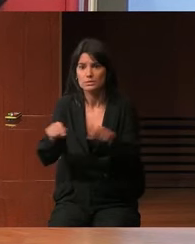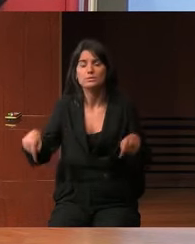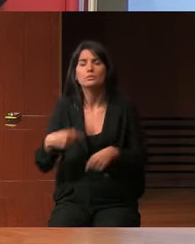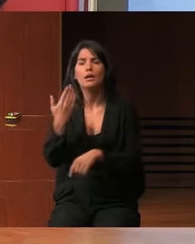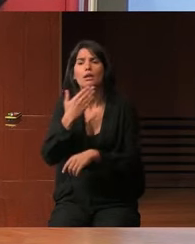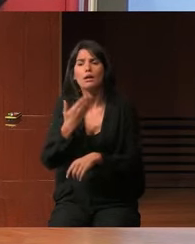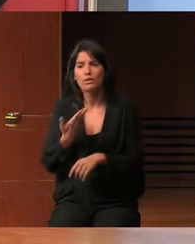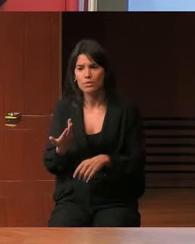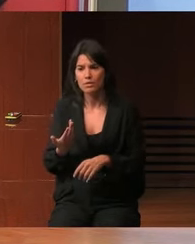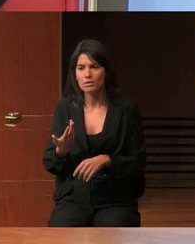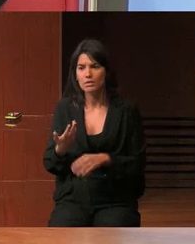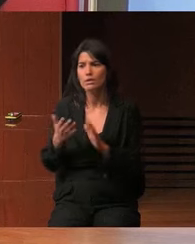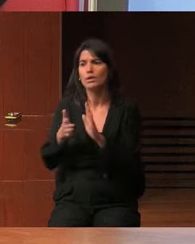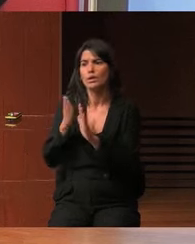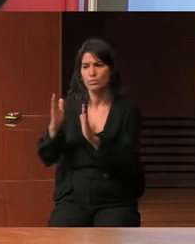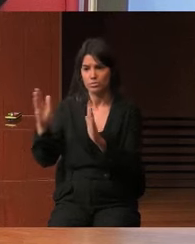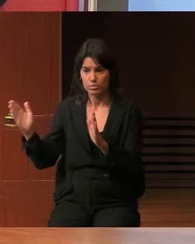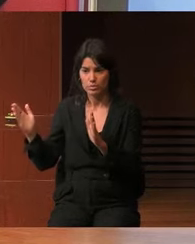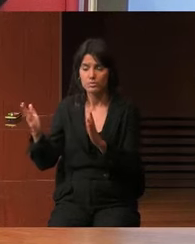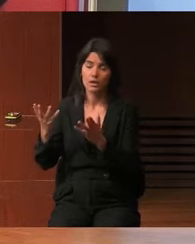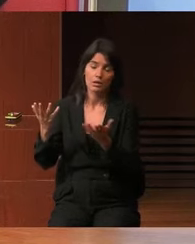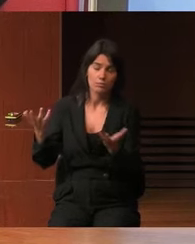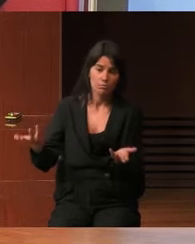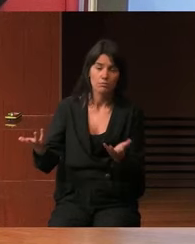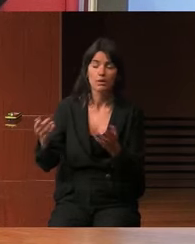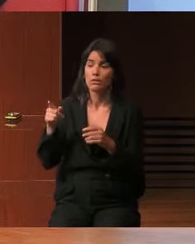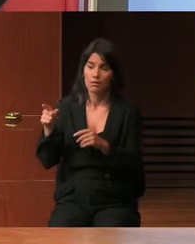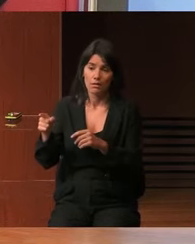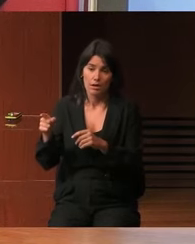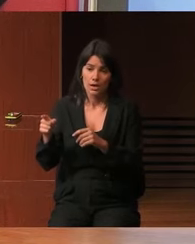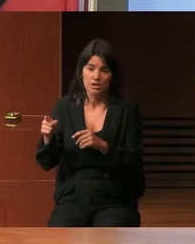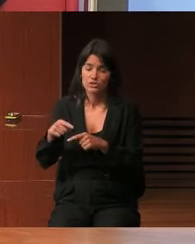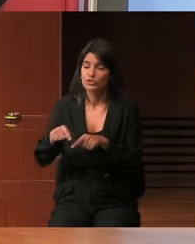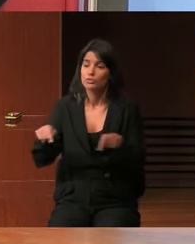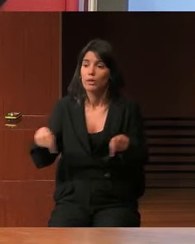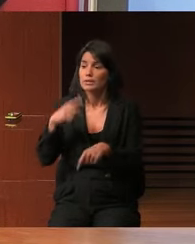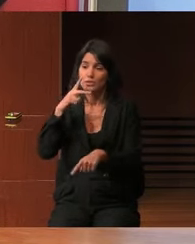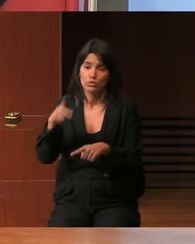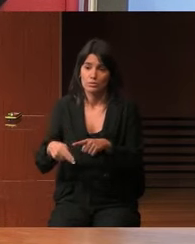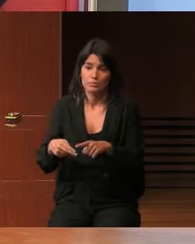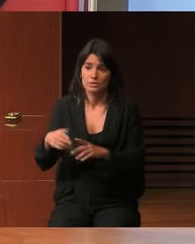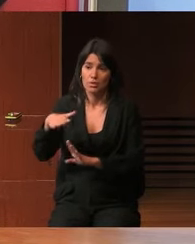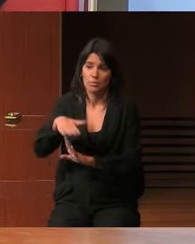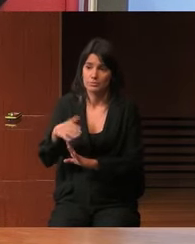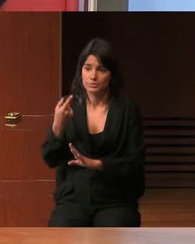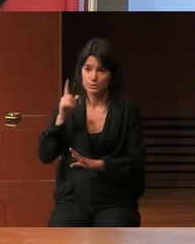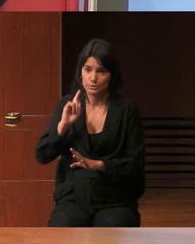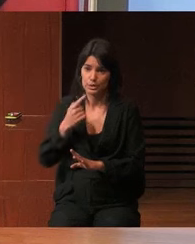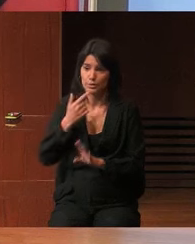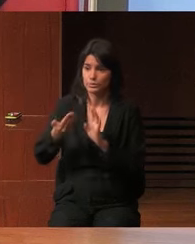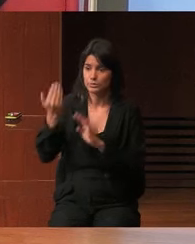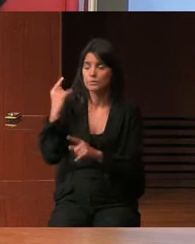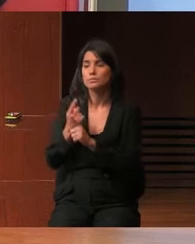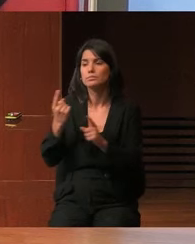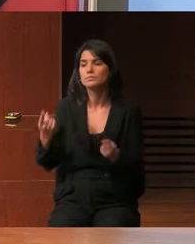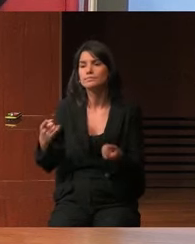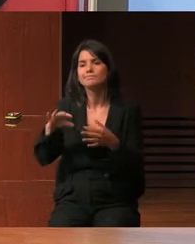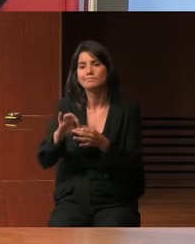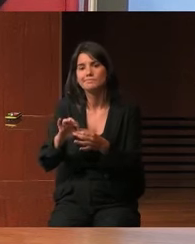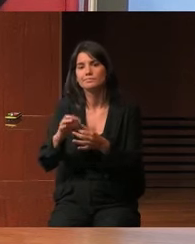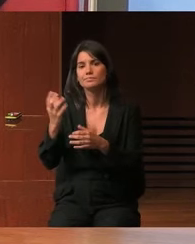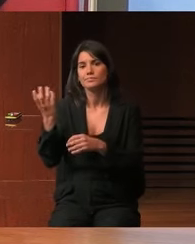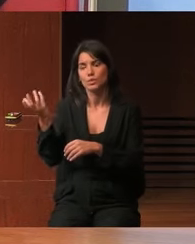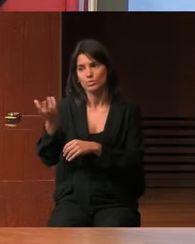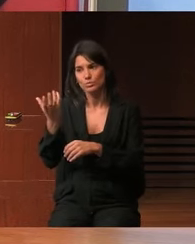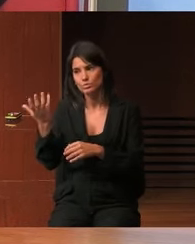aula. Nas bibliotecas, por definição, elas já não são um espaço de interrupção há bastante tempo, precisamente porque estão ligadas à cultura de